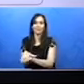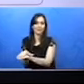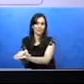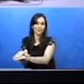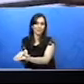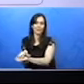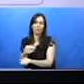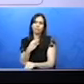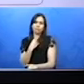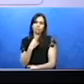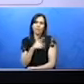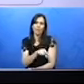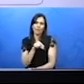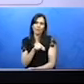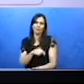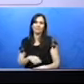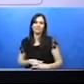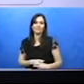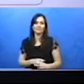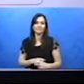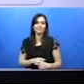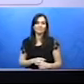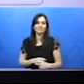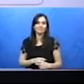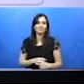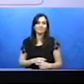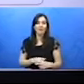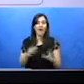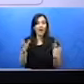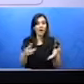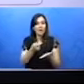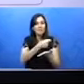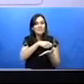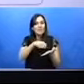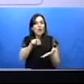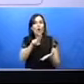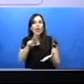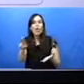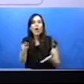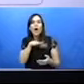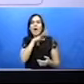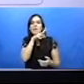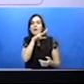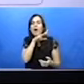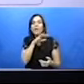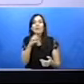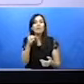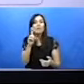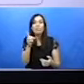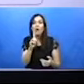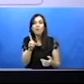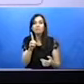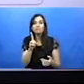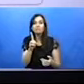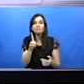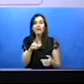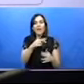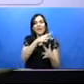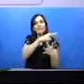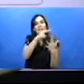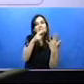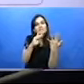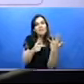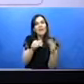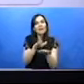não contamos. Escreva o nome do animal que não faz parte do grupo das tartarugas. Ah,